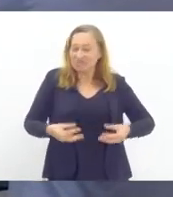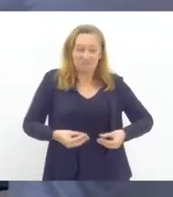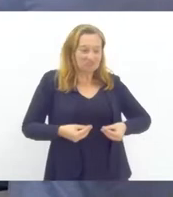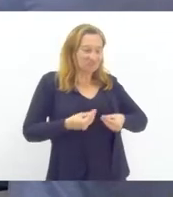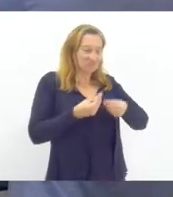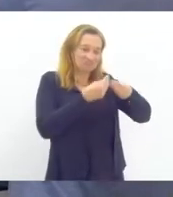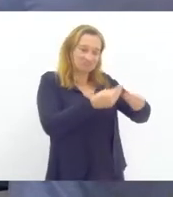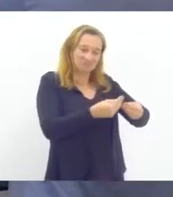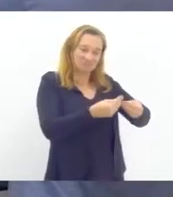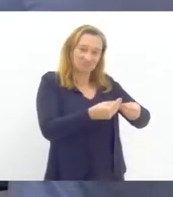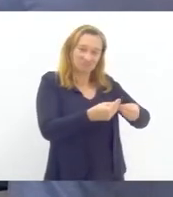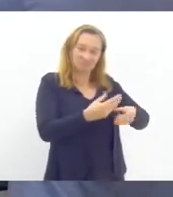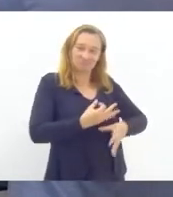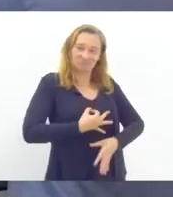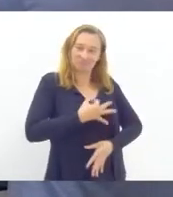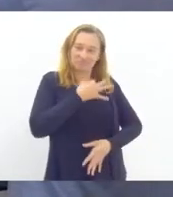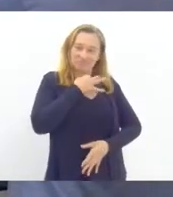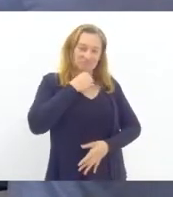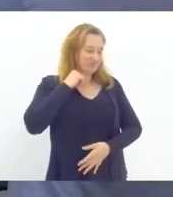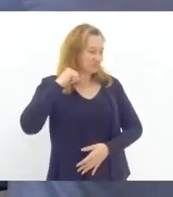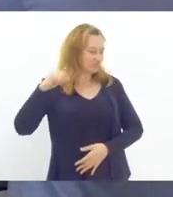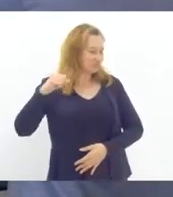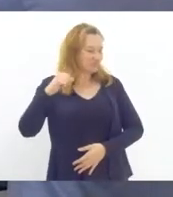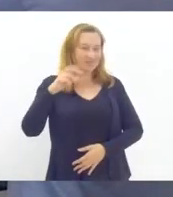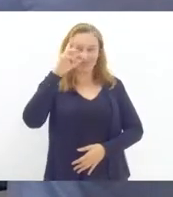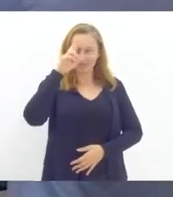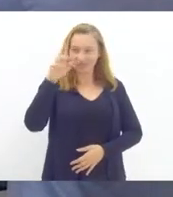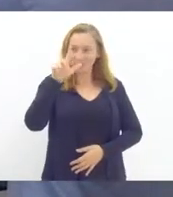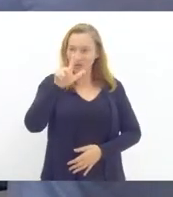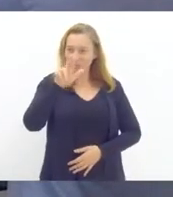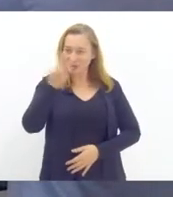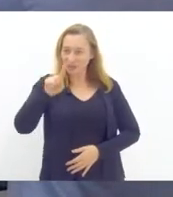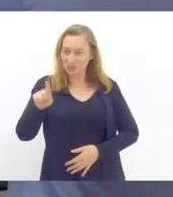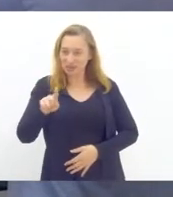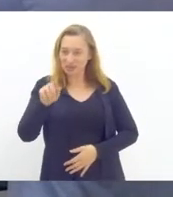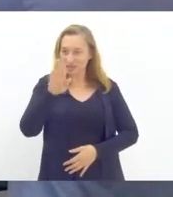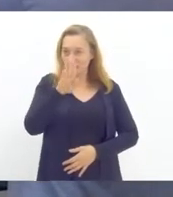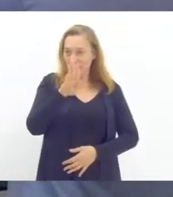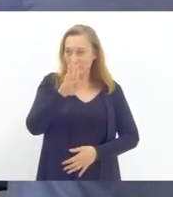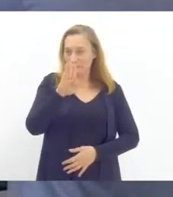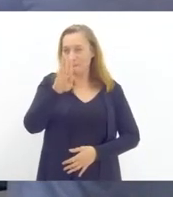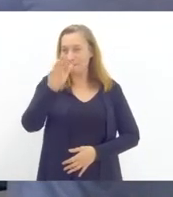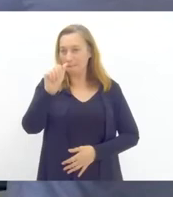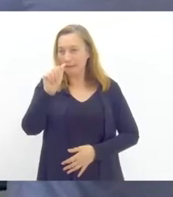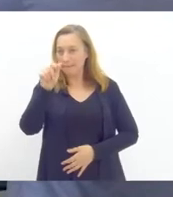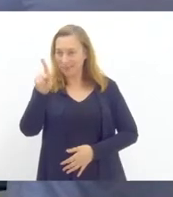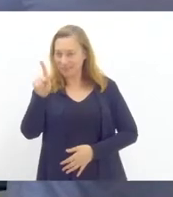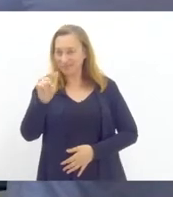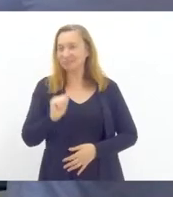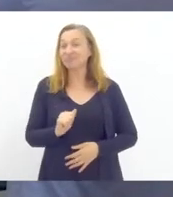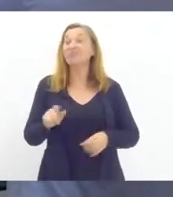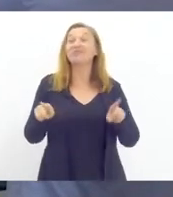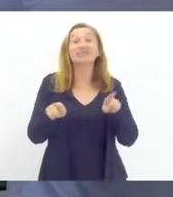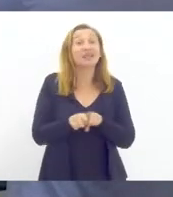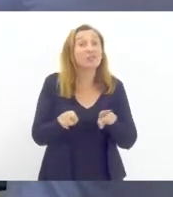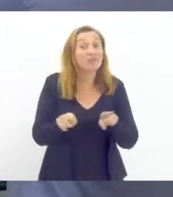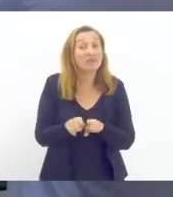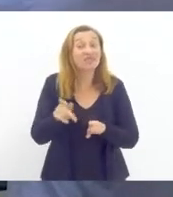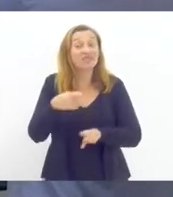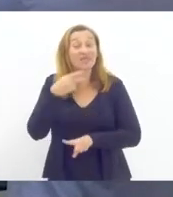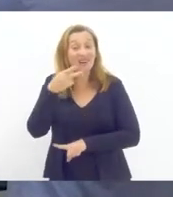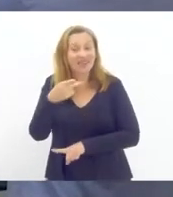a medalha Tiradentes ao senhor Luiz Antônio Babi e também dizer